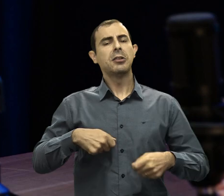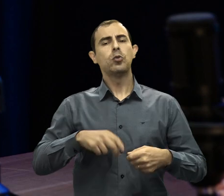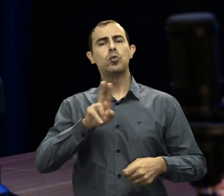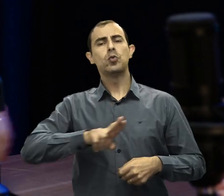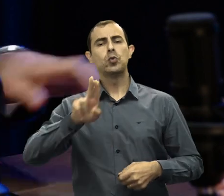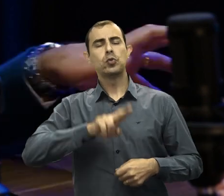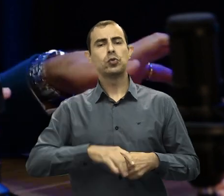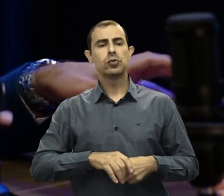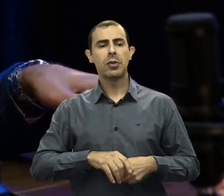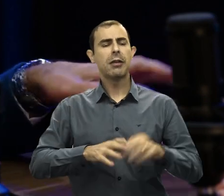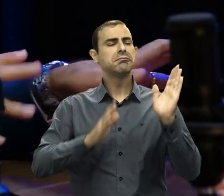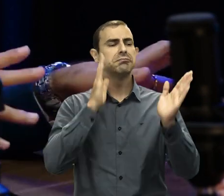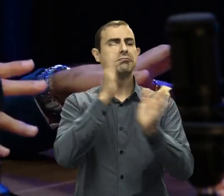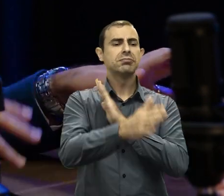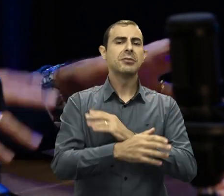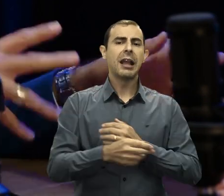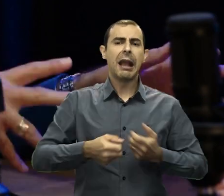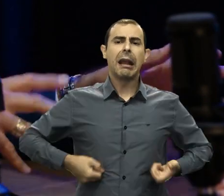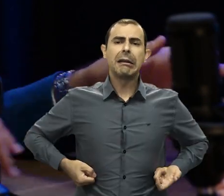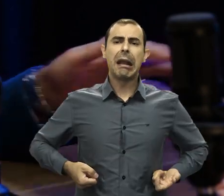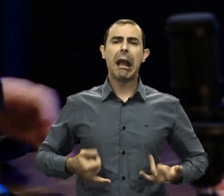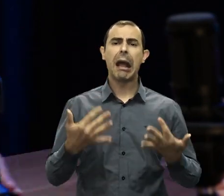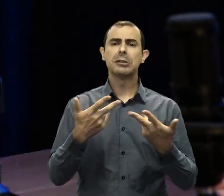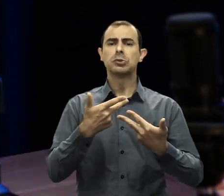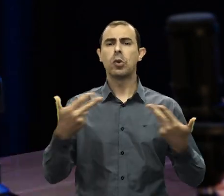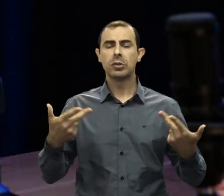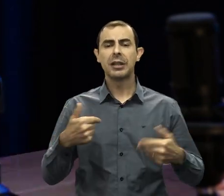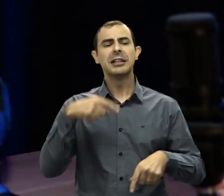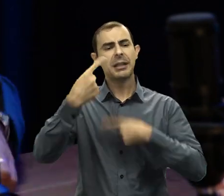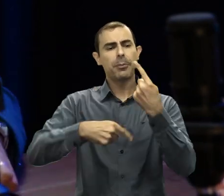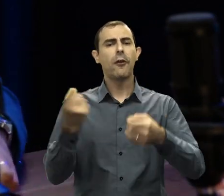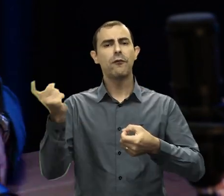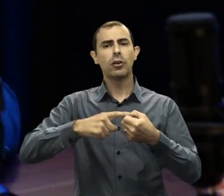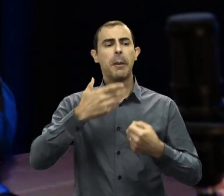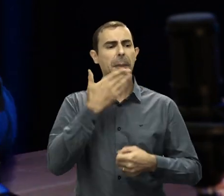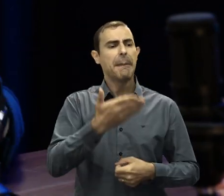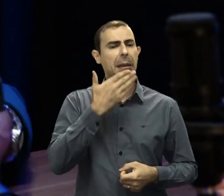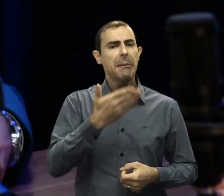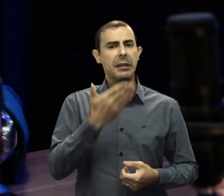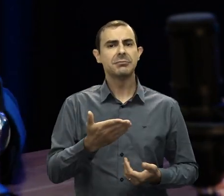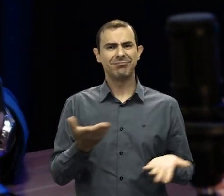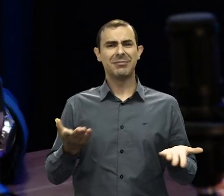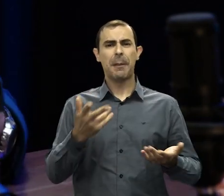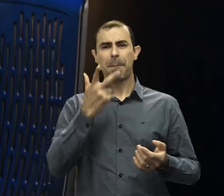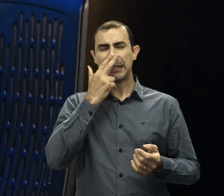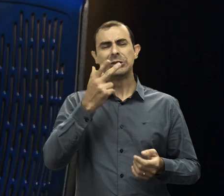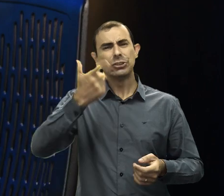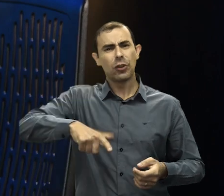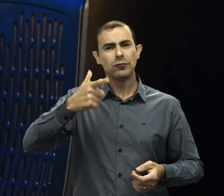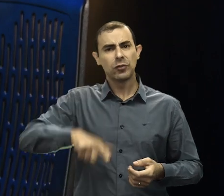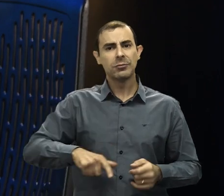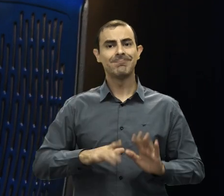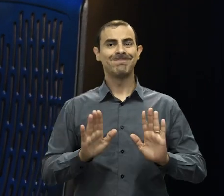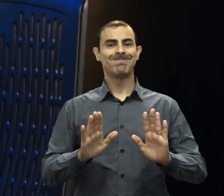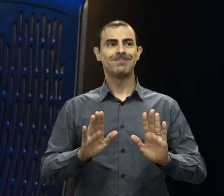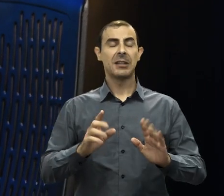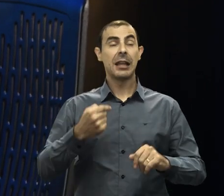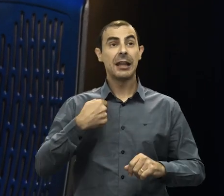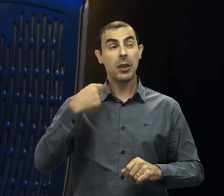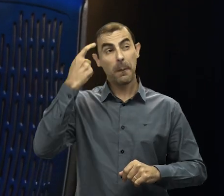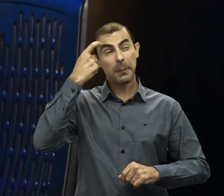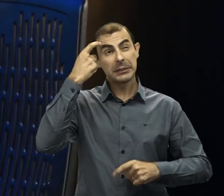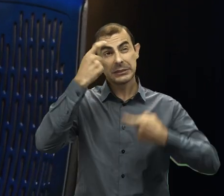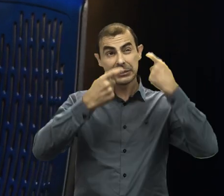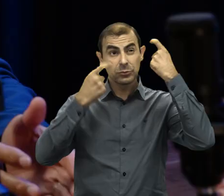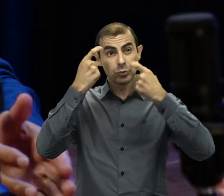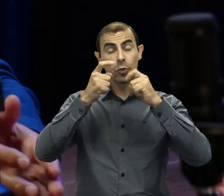minha sacola, levo lá, gasto tudo, depois gastou, eu venho de novo, pedir de novo, então ele fica nesse círculo vicioso, né? Então, o que eu